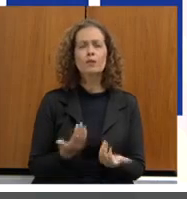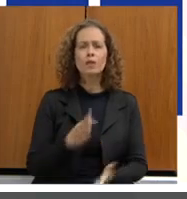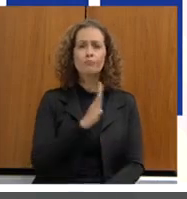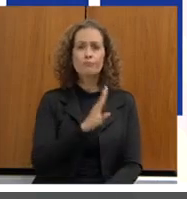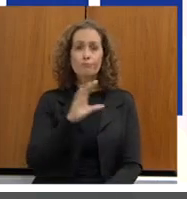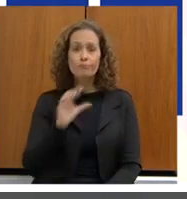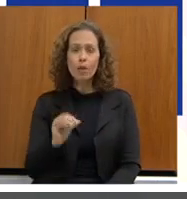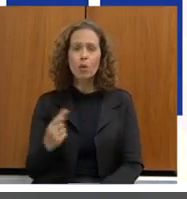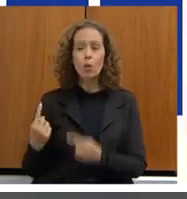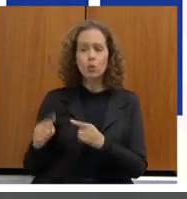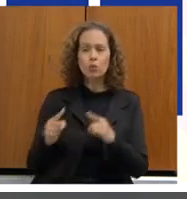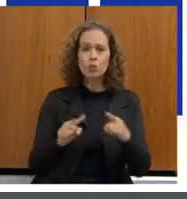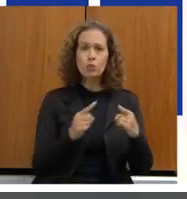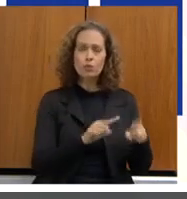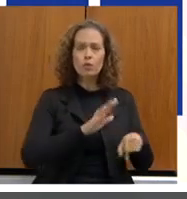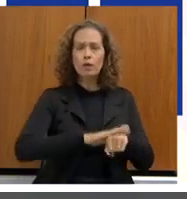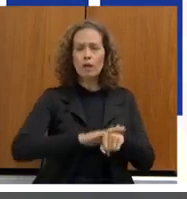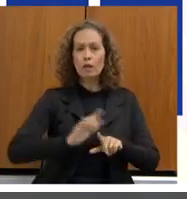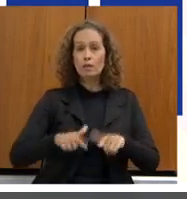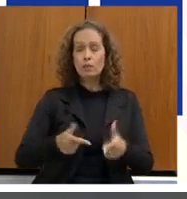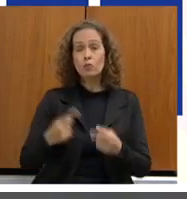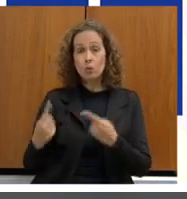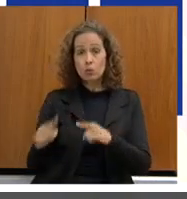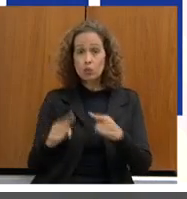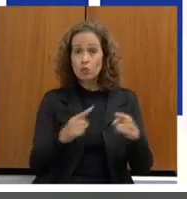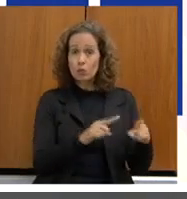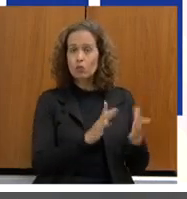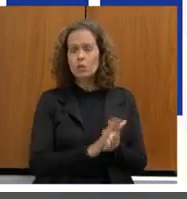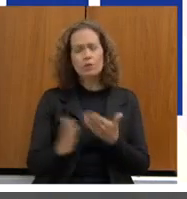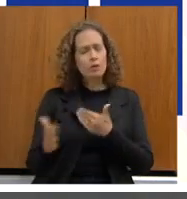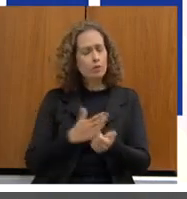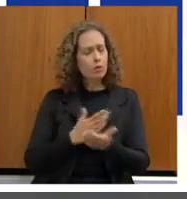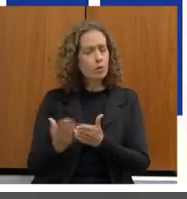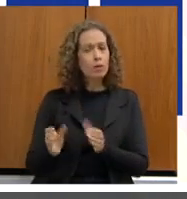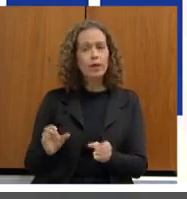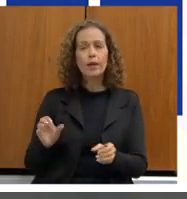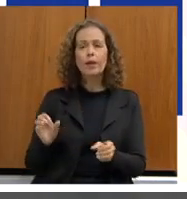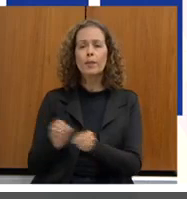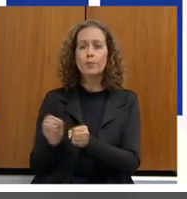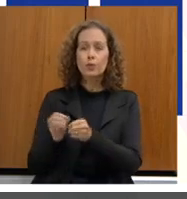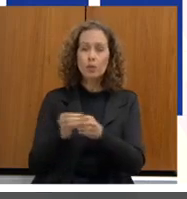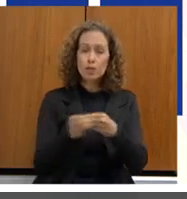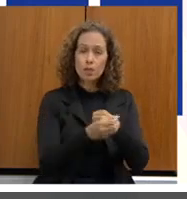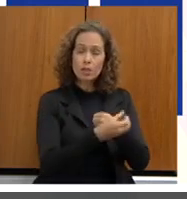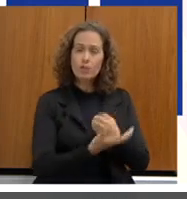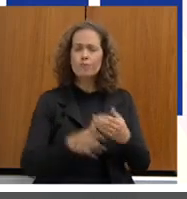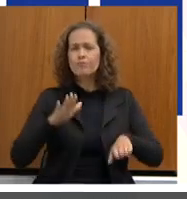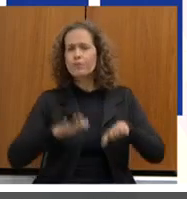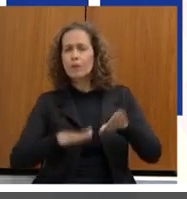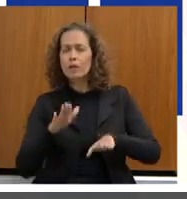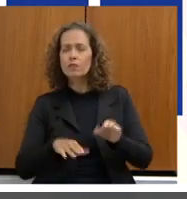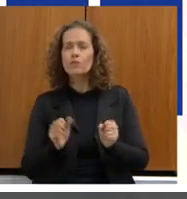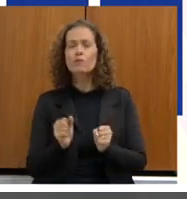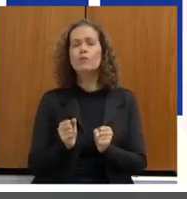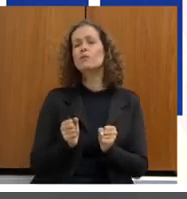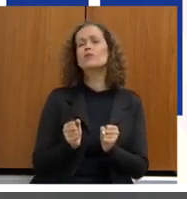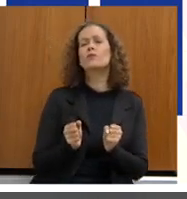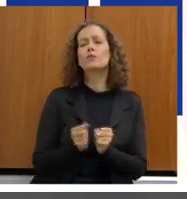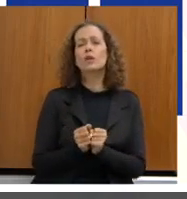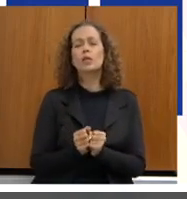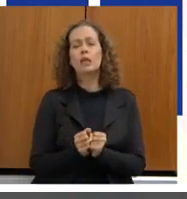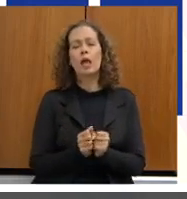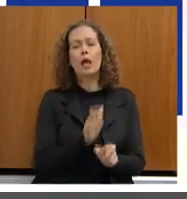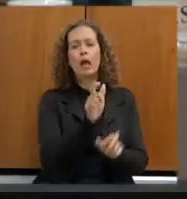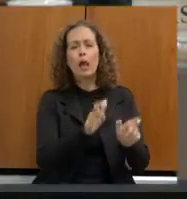contra né Cada atuação conta em qualquer município né o reflexo do homicídio no município